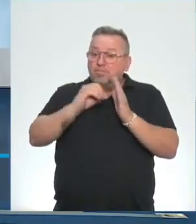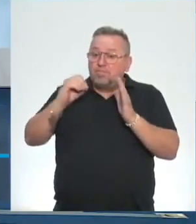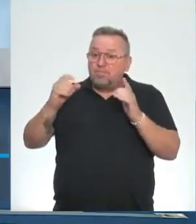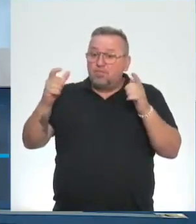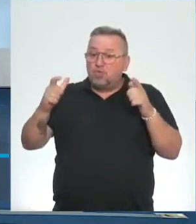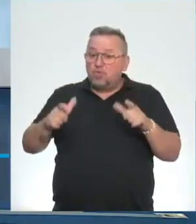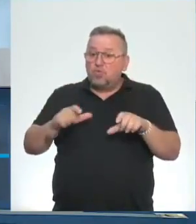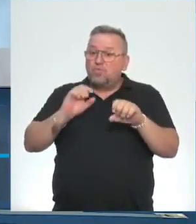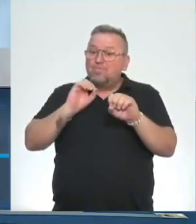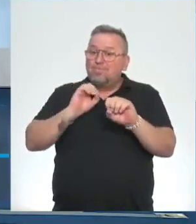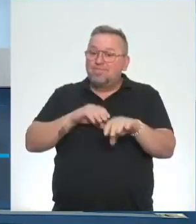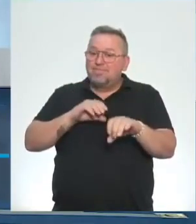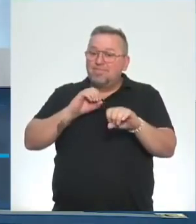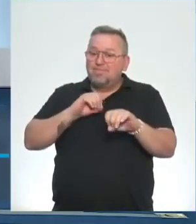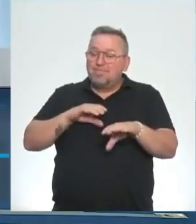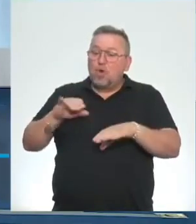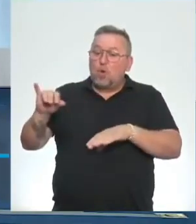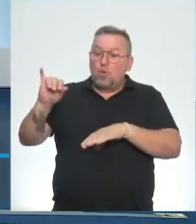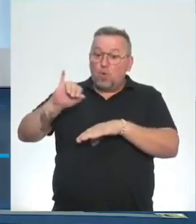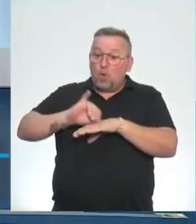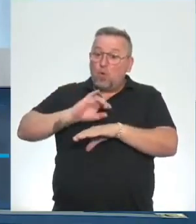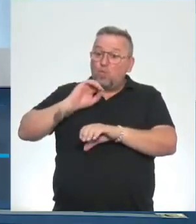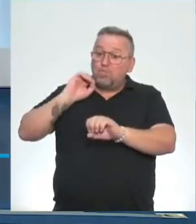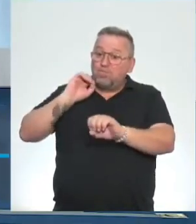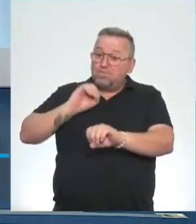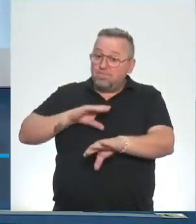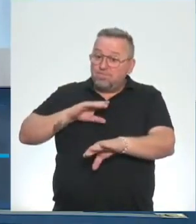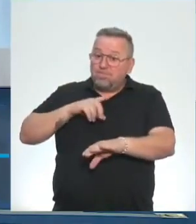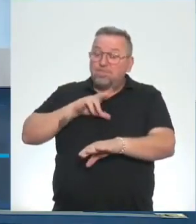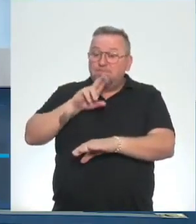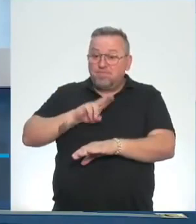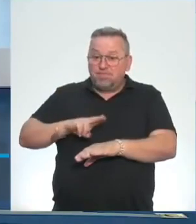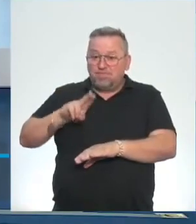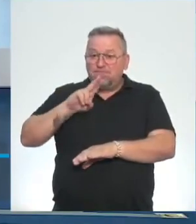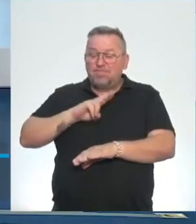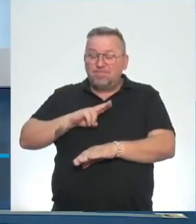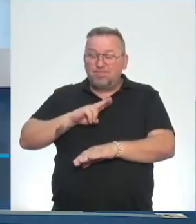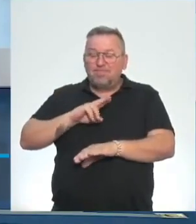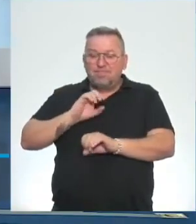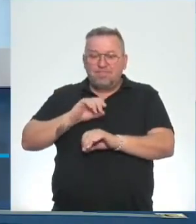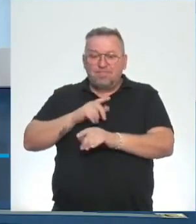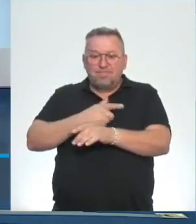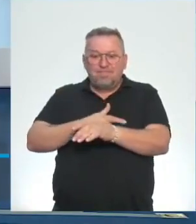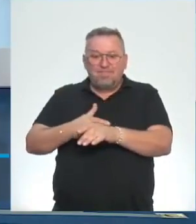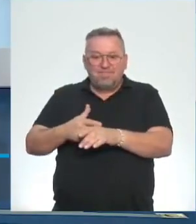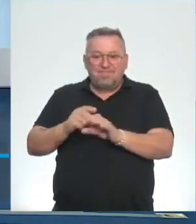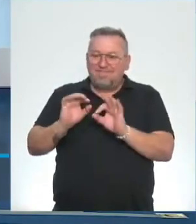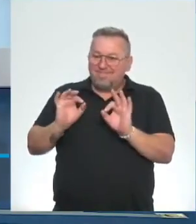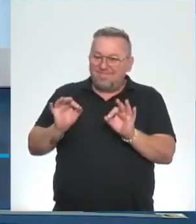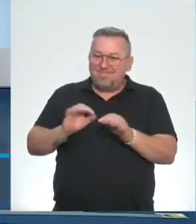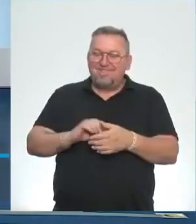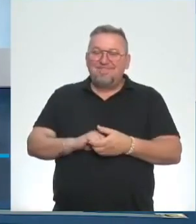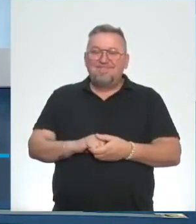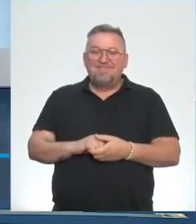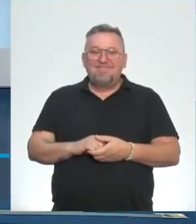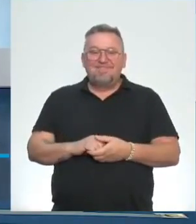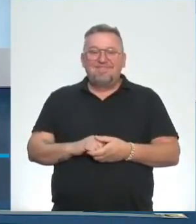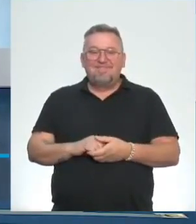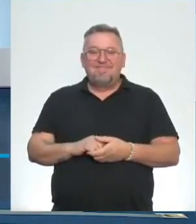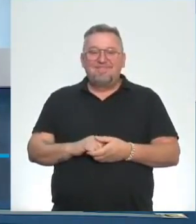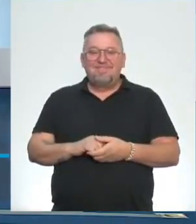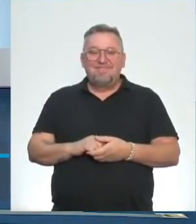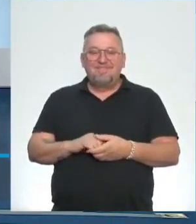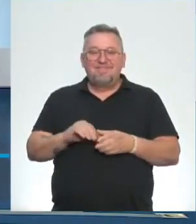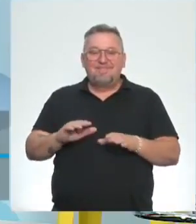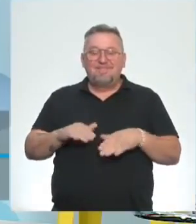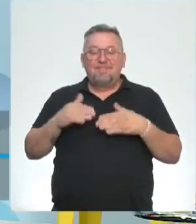de educação, né? Um centro de educação. Nossa. Então tem que usar a linguagem formal, a Larissa comentou aqui. Bem. Parabéns, isso mesmo. Então,